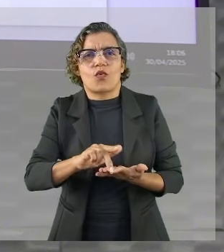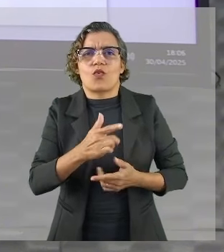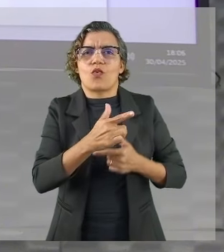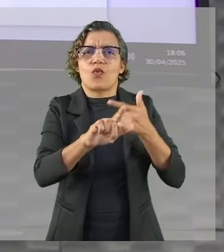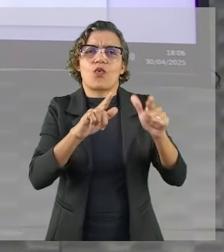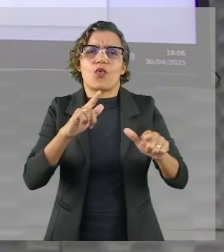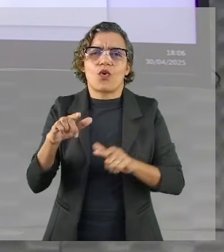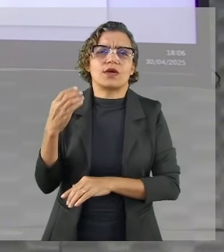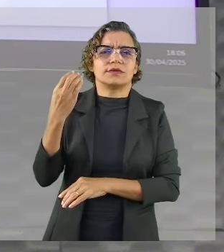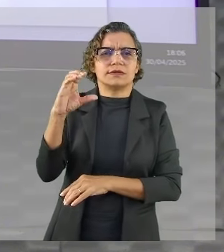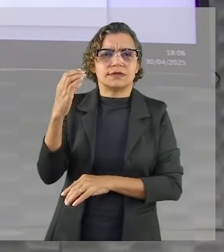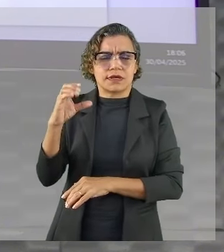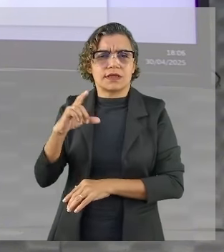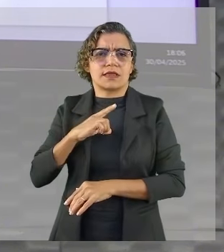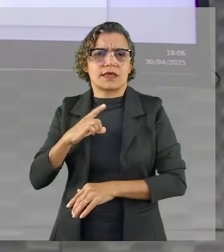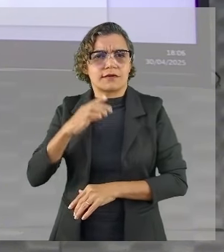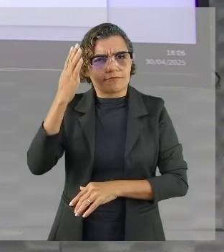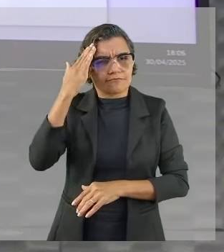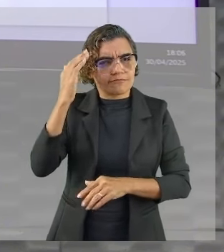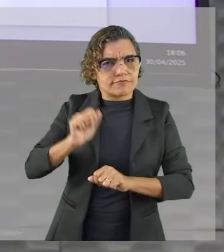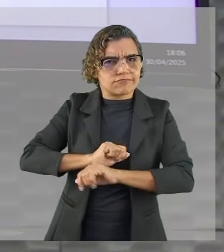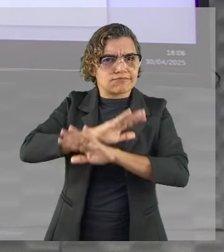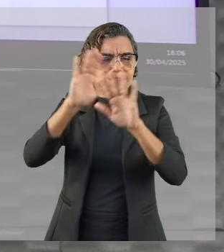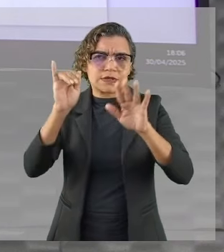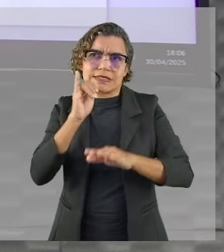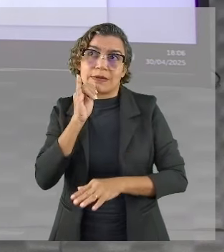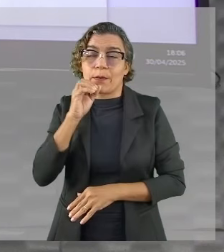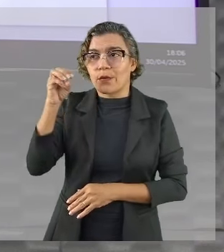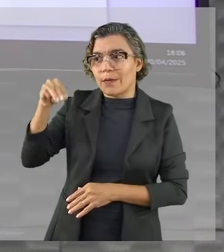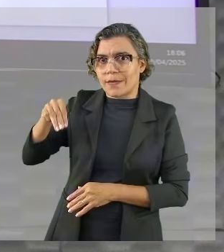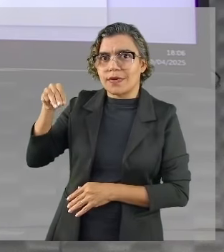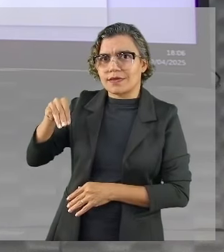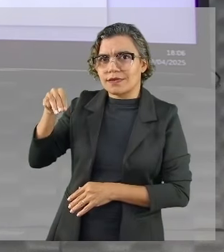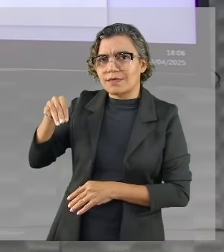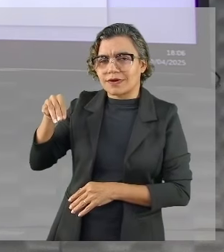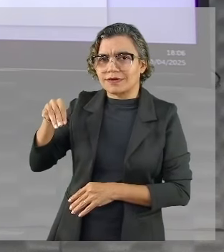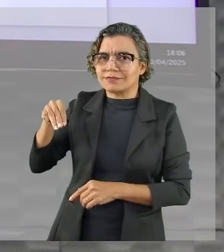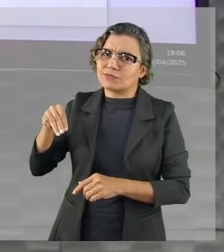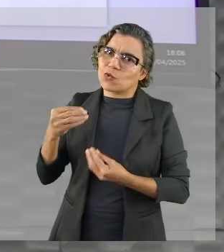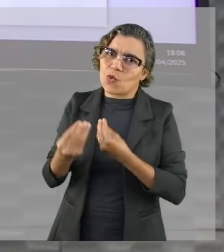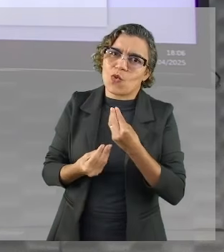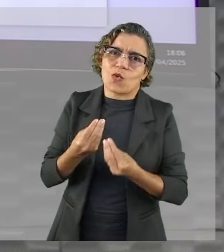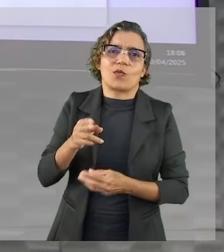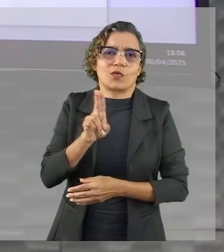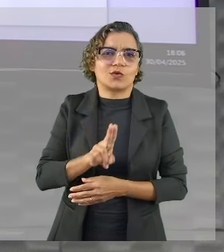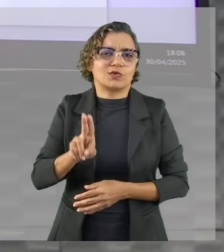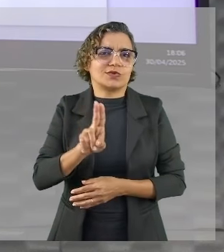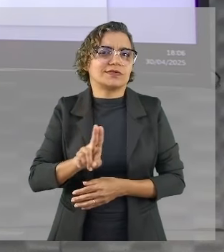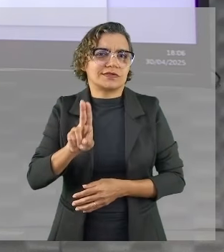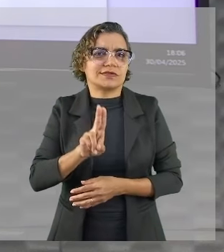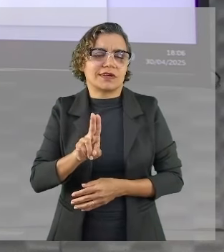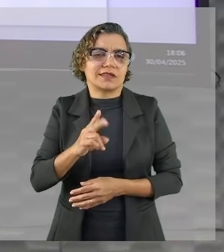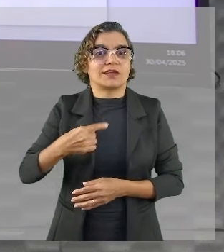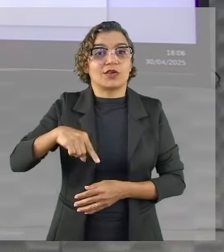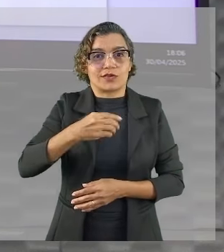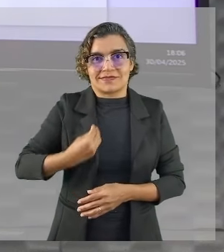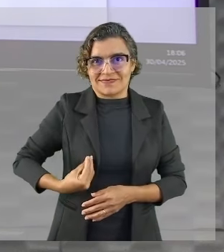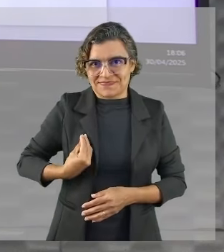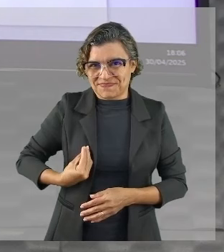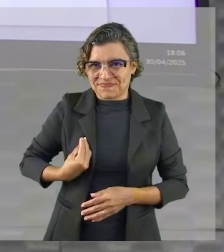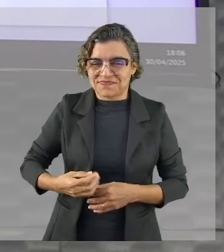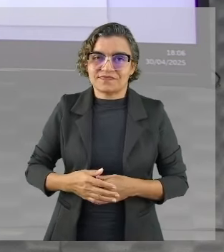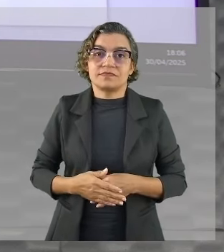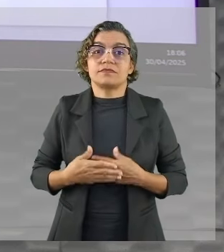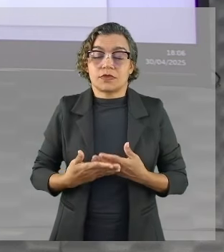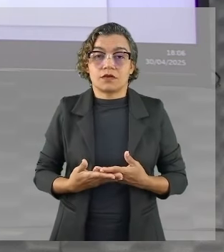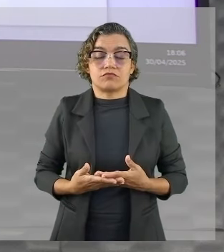uma clareza maior de que, por exemplo, como a matemática, de que é utilizada, né, como ela é utilizada no nosso dia a dia. Então,